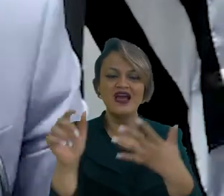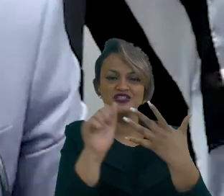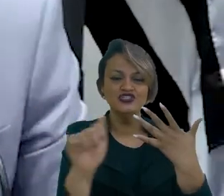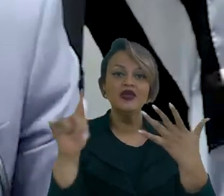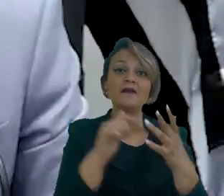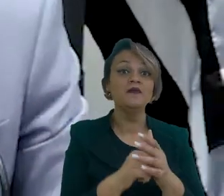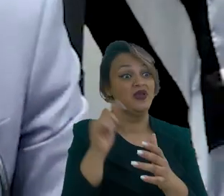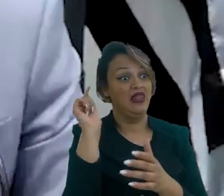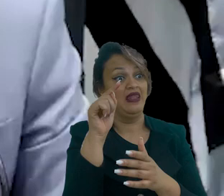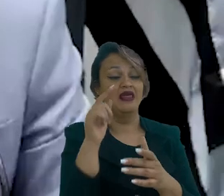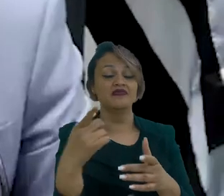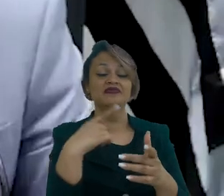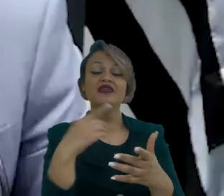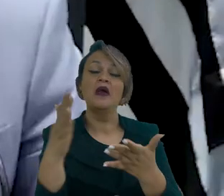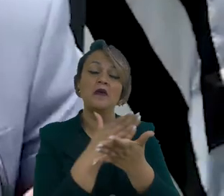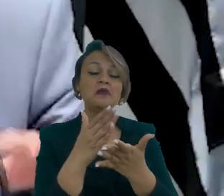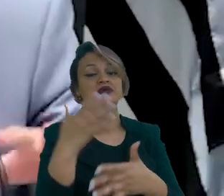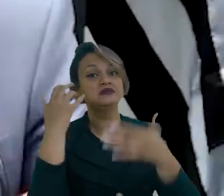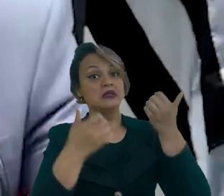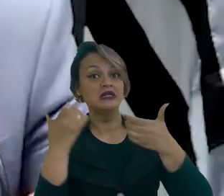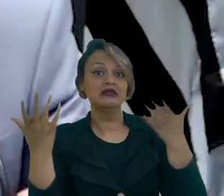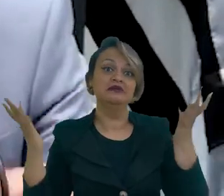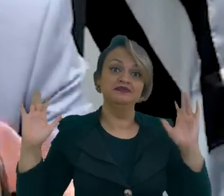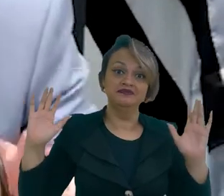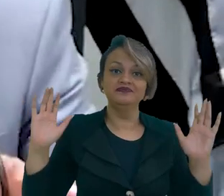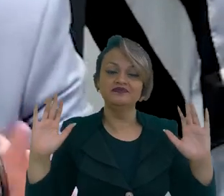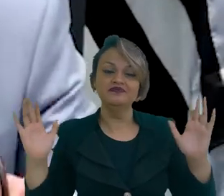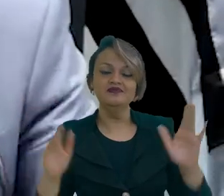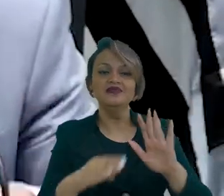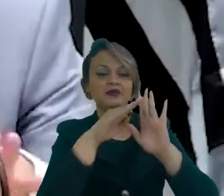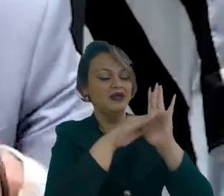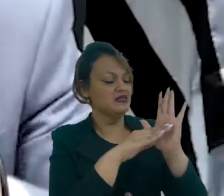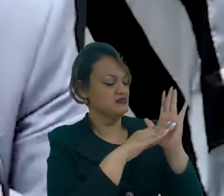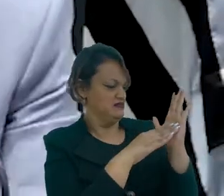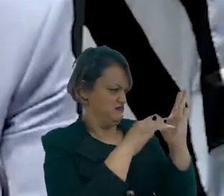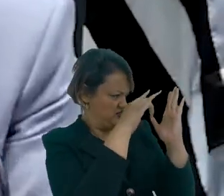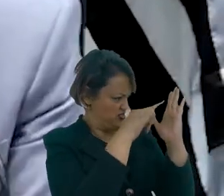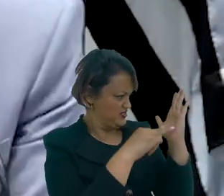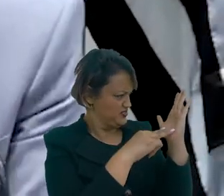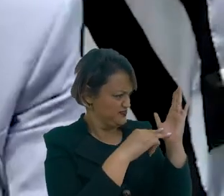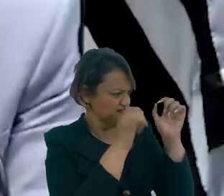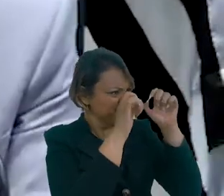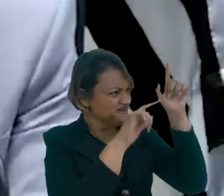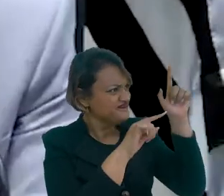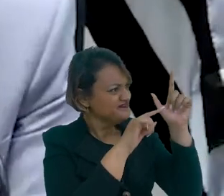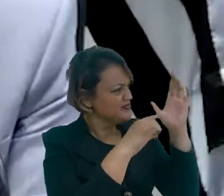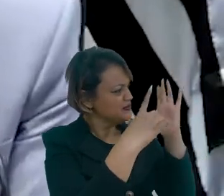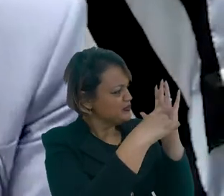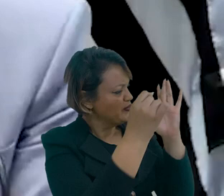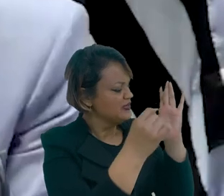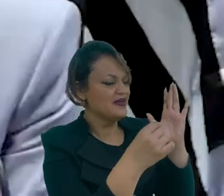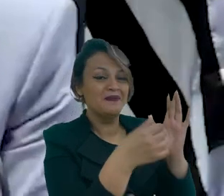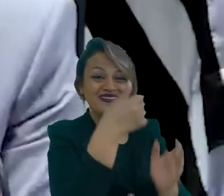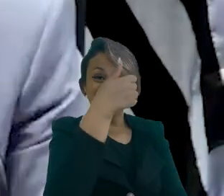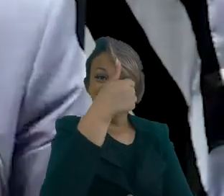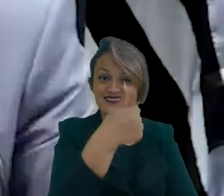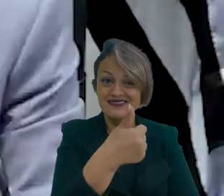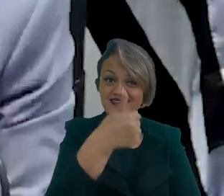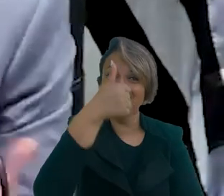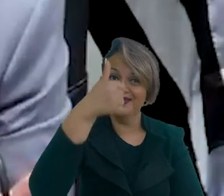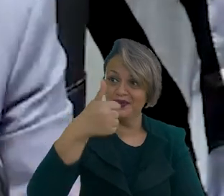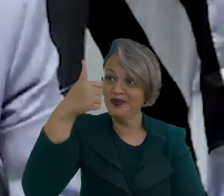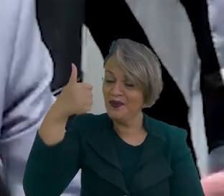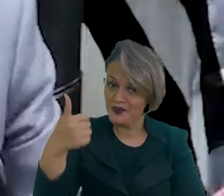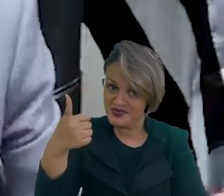é assim quer dizer porque lá pelo menos tem algumas né assim uma listinha que você consegue colocar uma telinha né uma folha agora